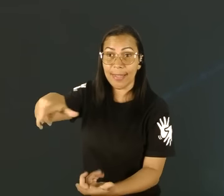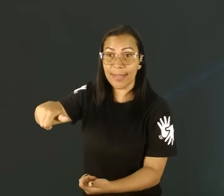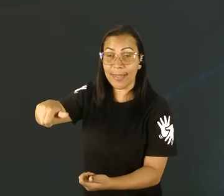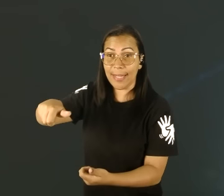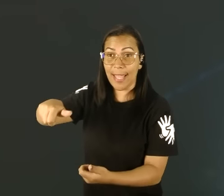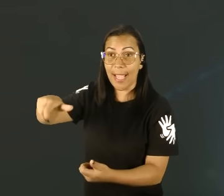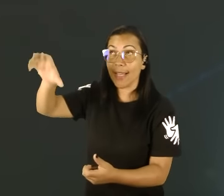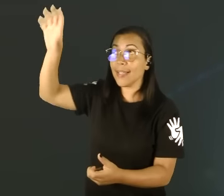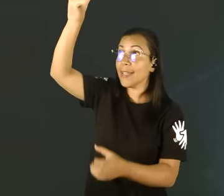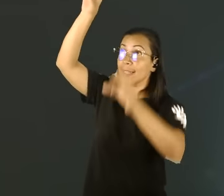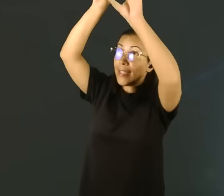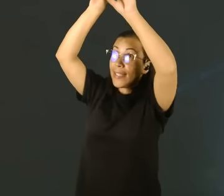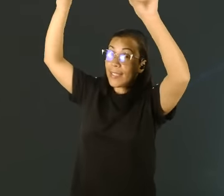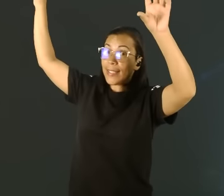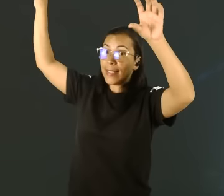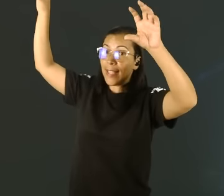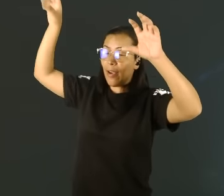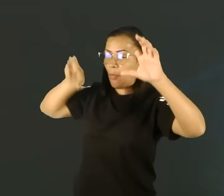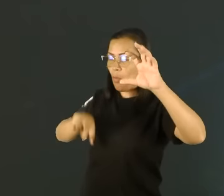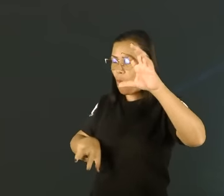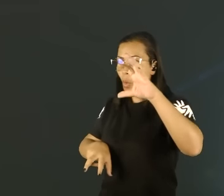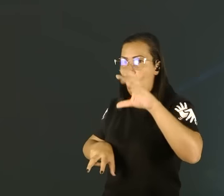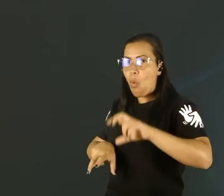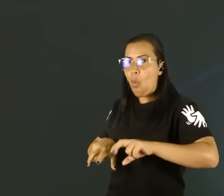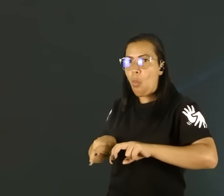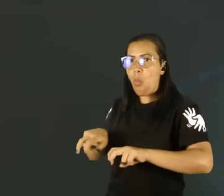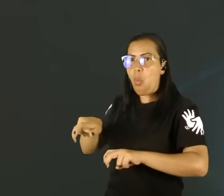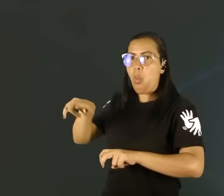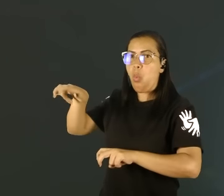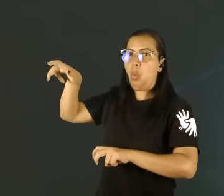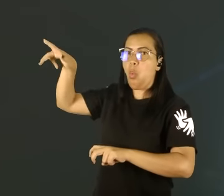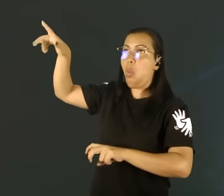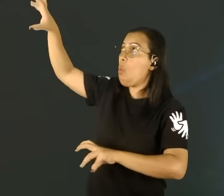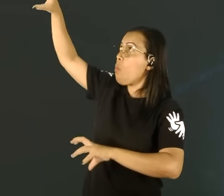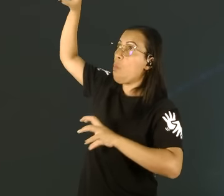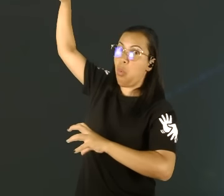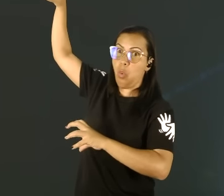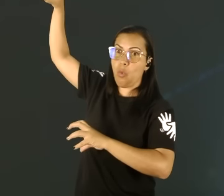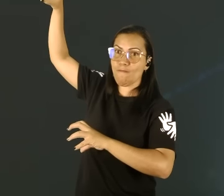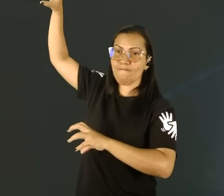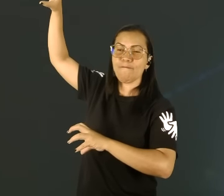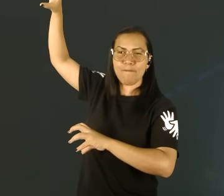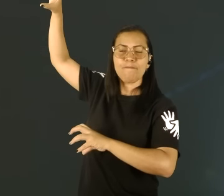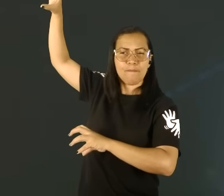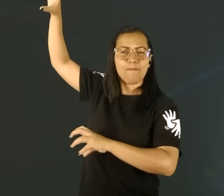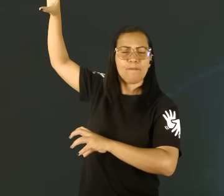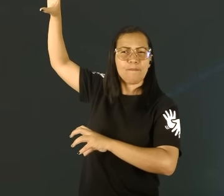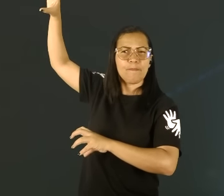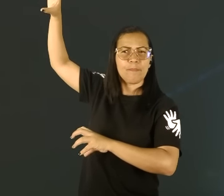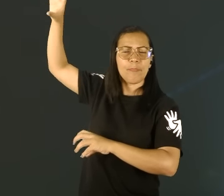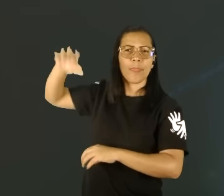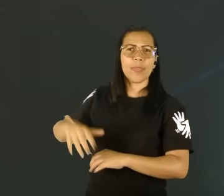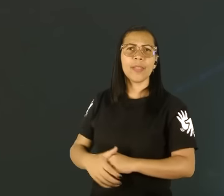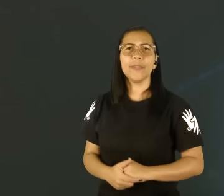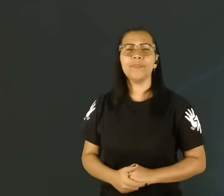aquilo que o teu pai derramou em você. Eu tenho um compromisso. E durante esse sono